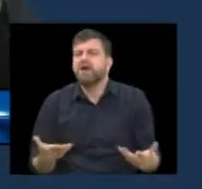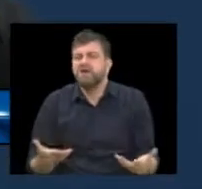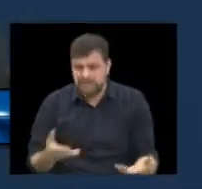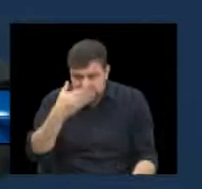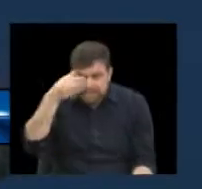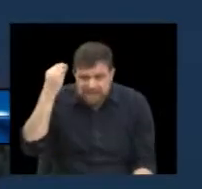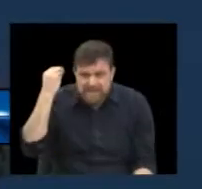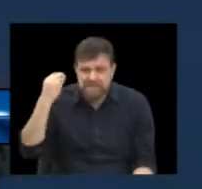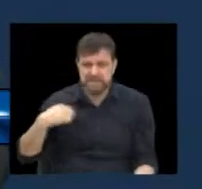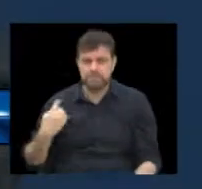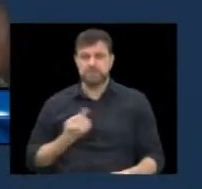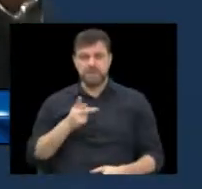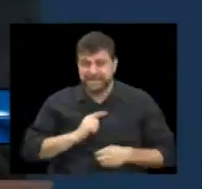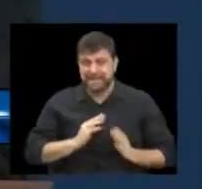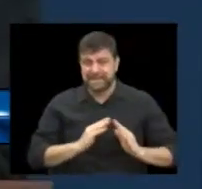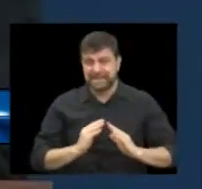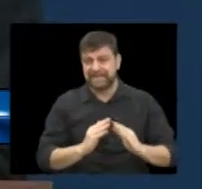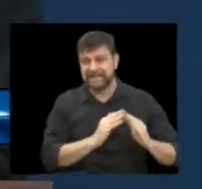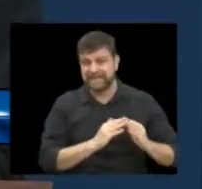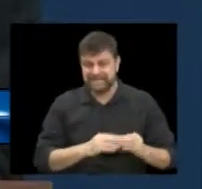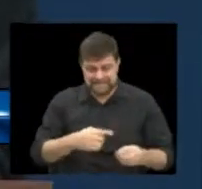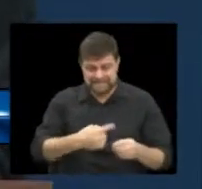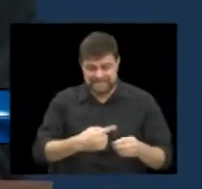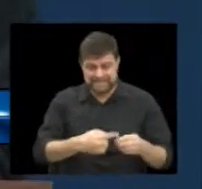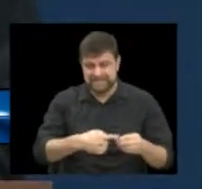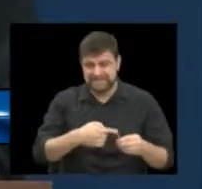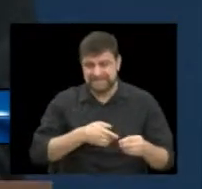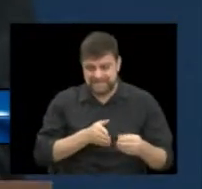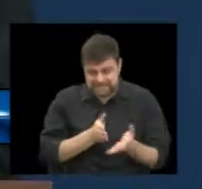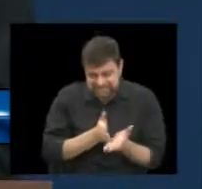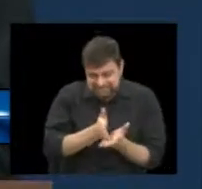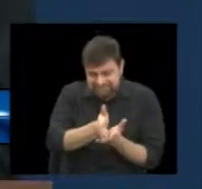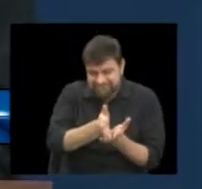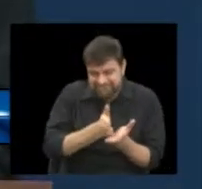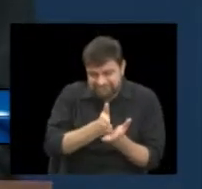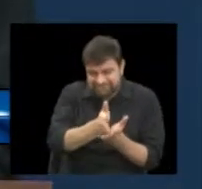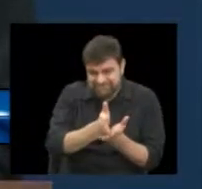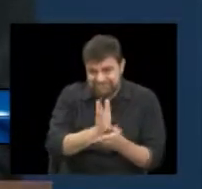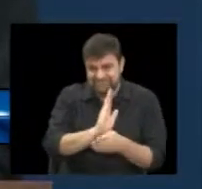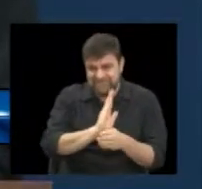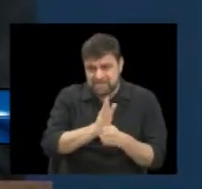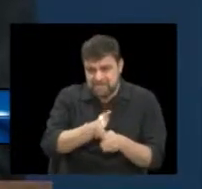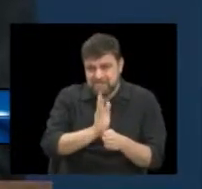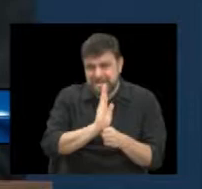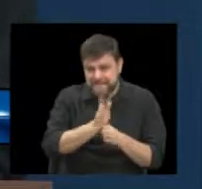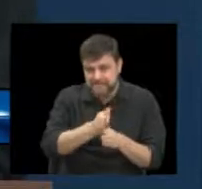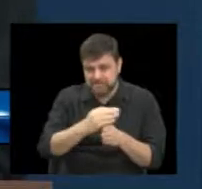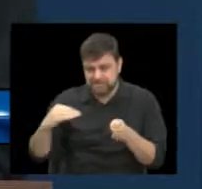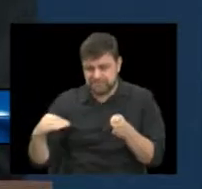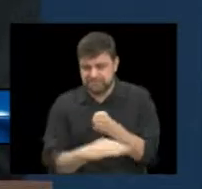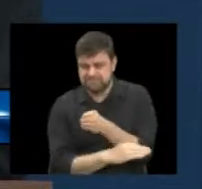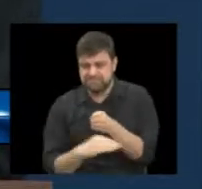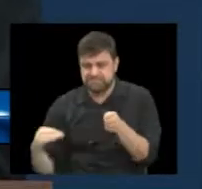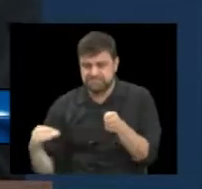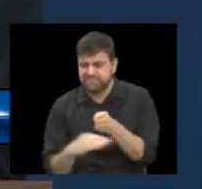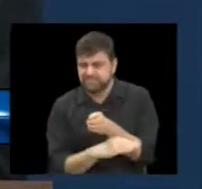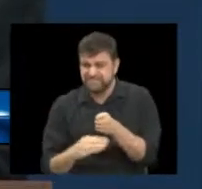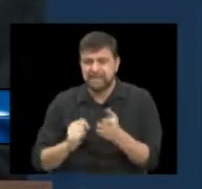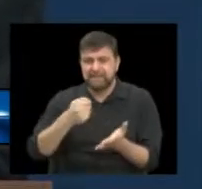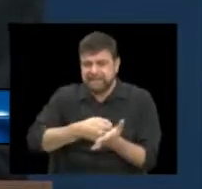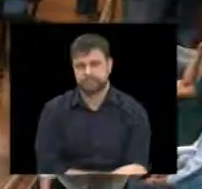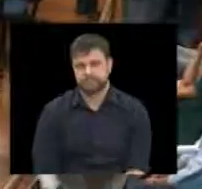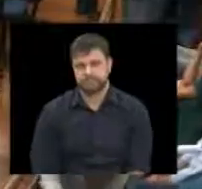apresentou o requerimento apenas depois que o relator, o vereador Vinícius Gratti, já havia exarado parecer favorável ao Escola Sem